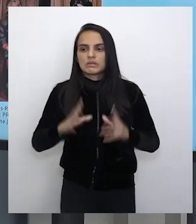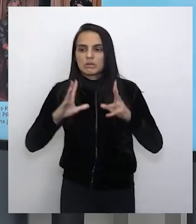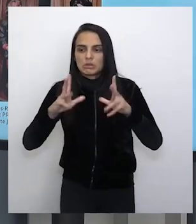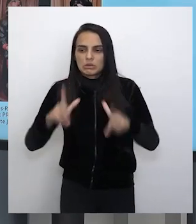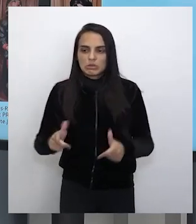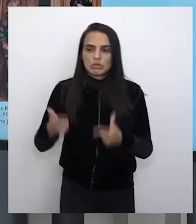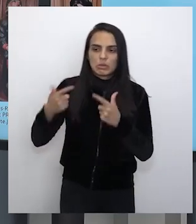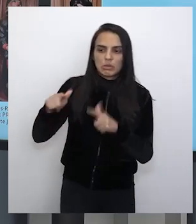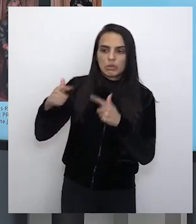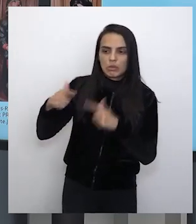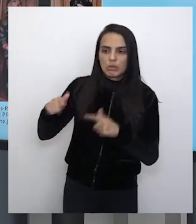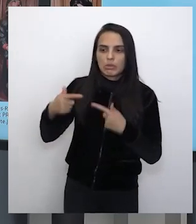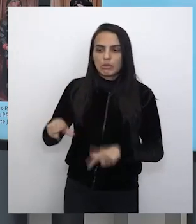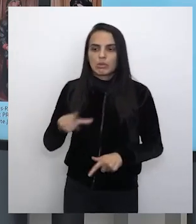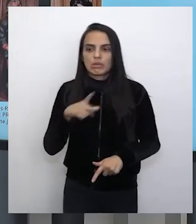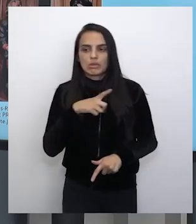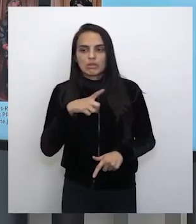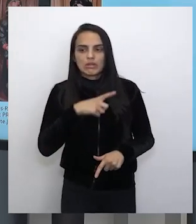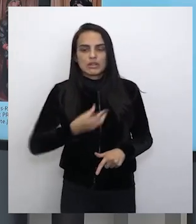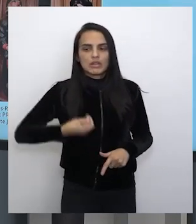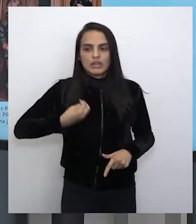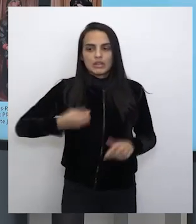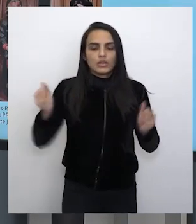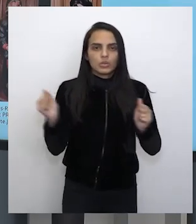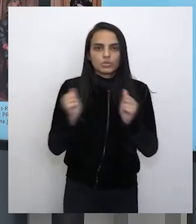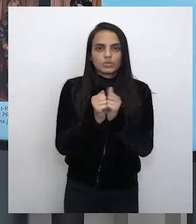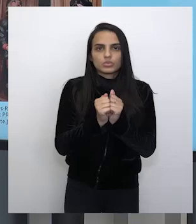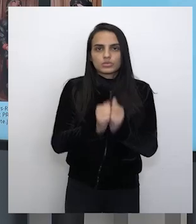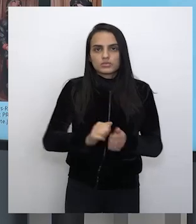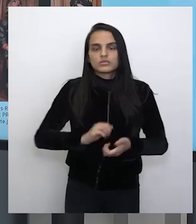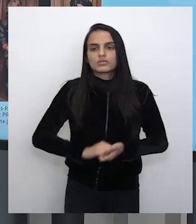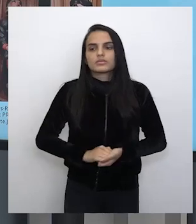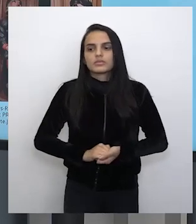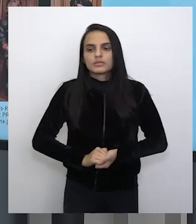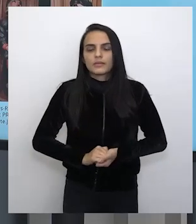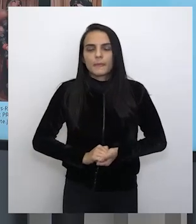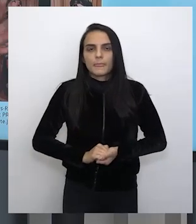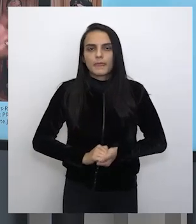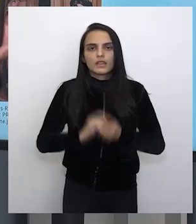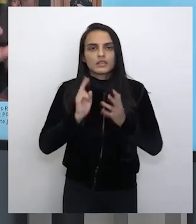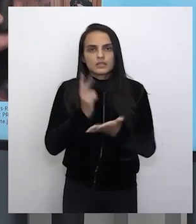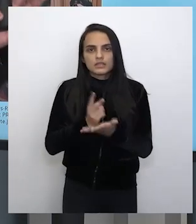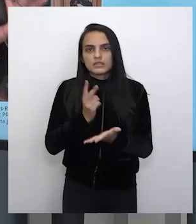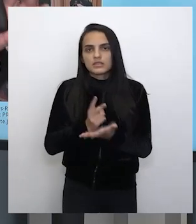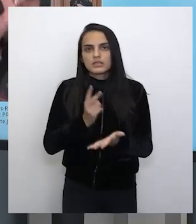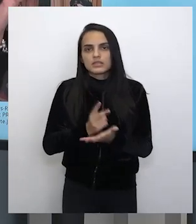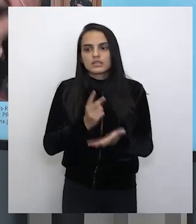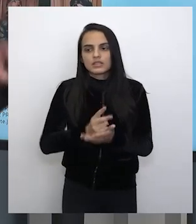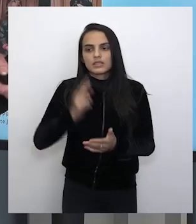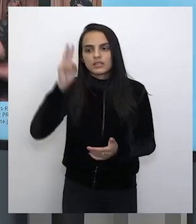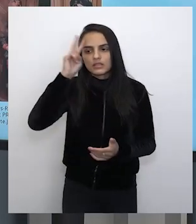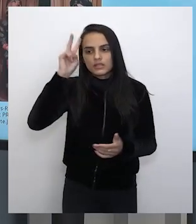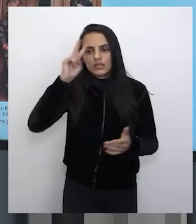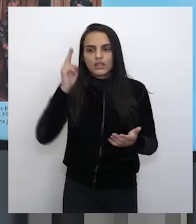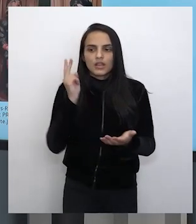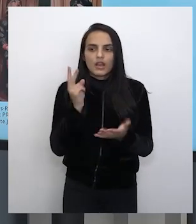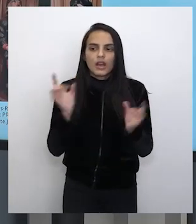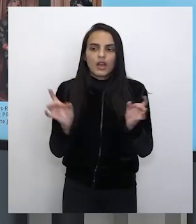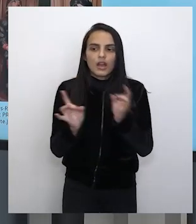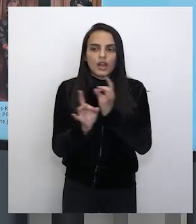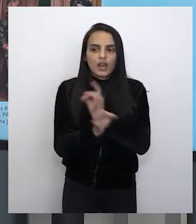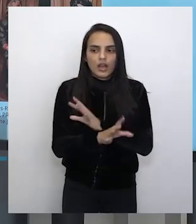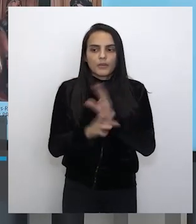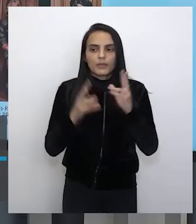caricatos, que convivem entre si em meio de várias peripécias, né? E sempre, a história sempre acaba dessa forma. O